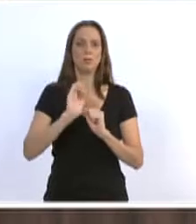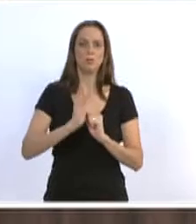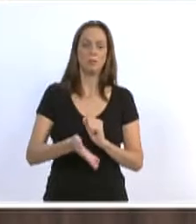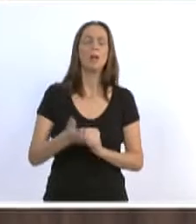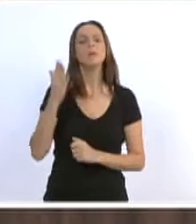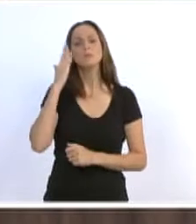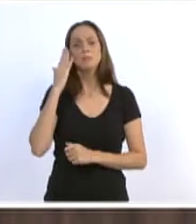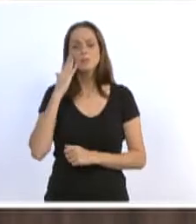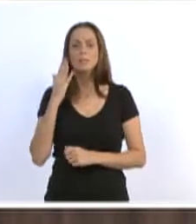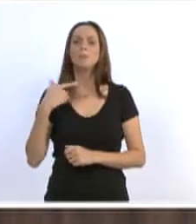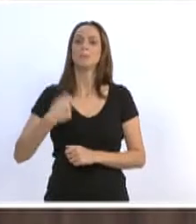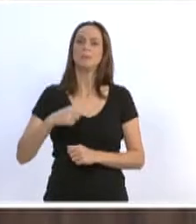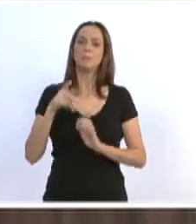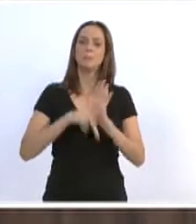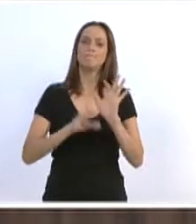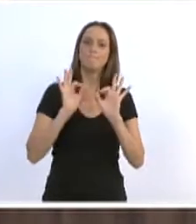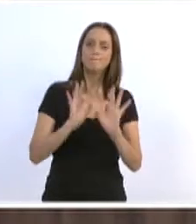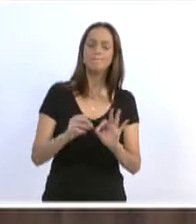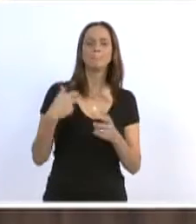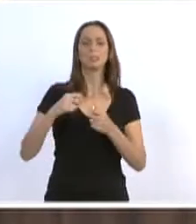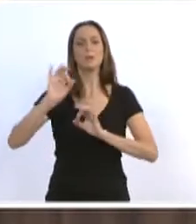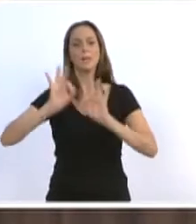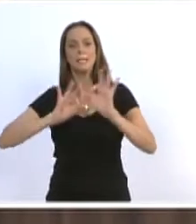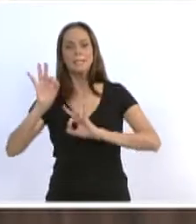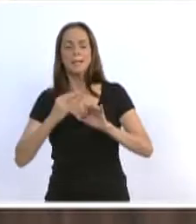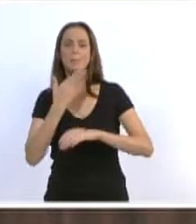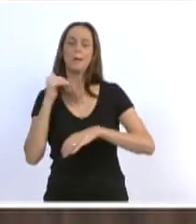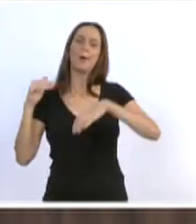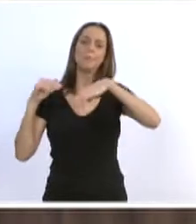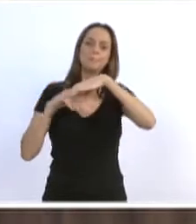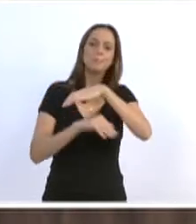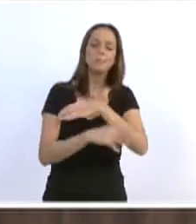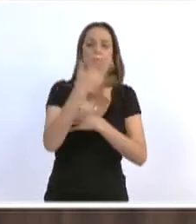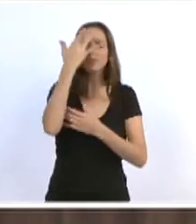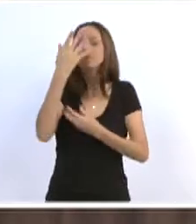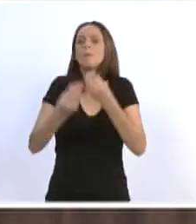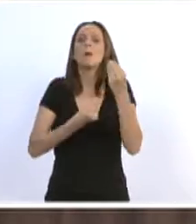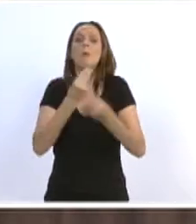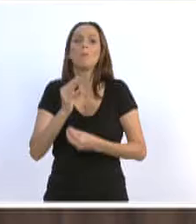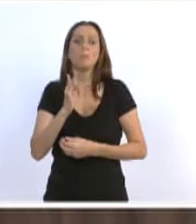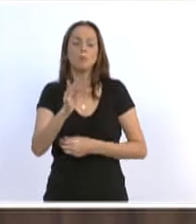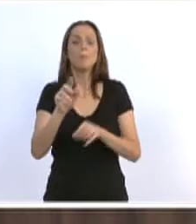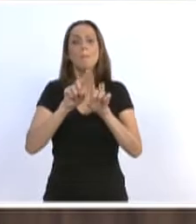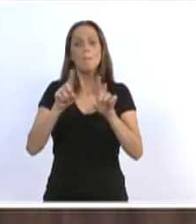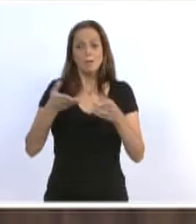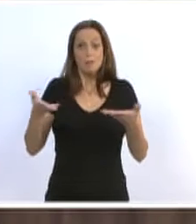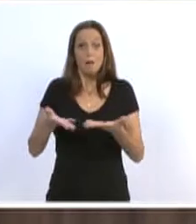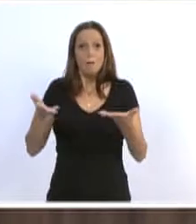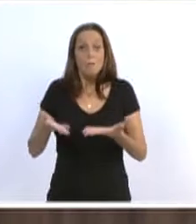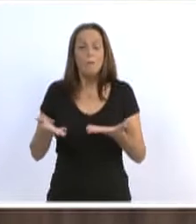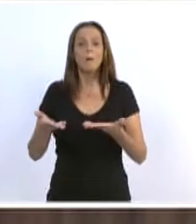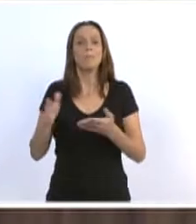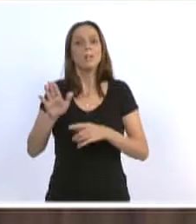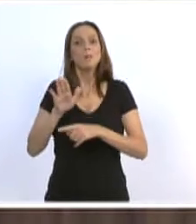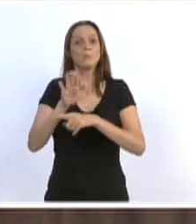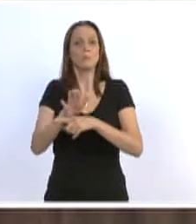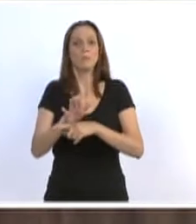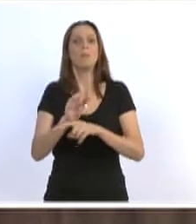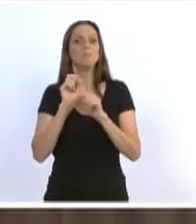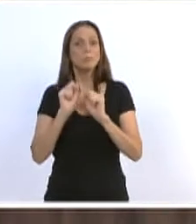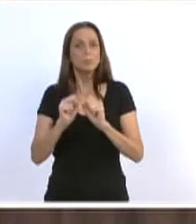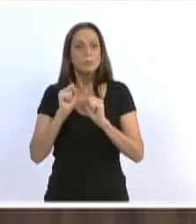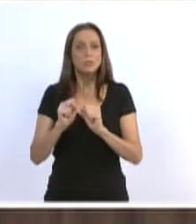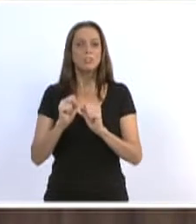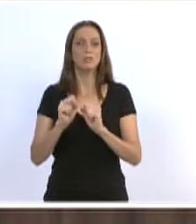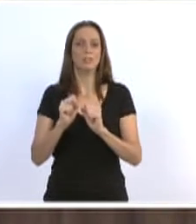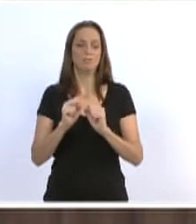capta os recursos se vai ser tudo o que fez e se vai ser uma rocha e joão pessoa enfim isso é outra questão mas que pelo menos se de se liberar daquela via